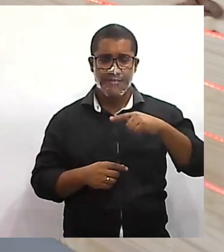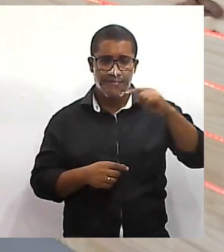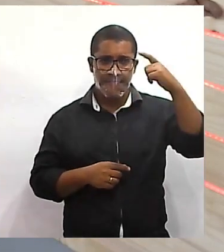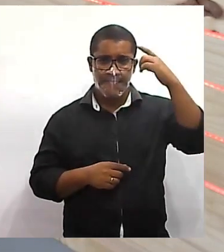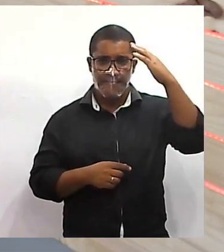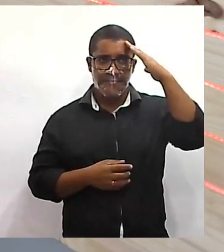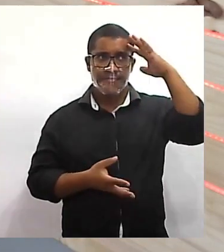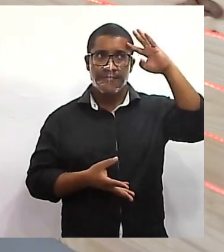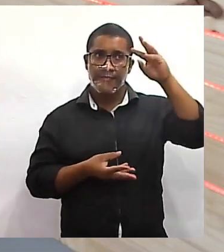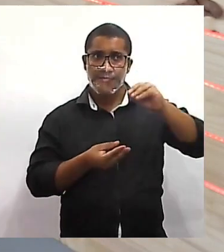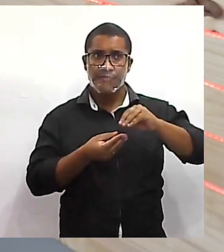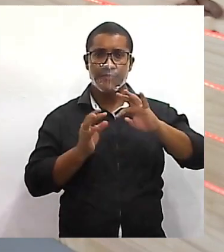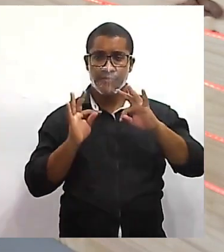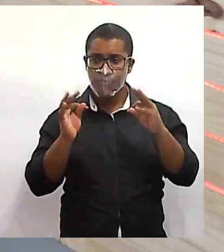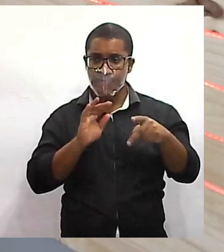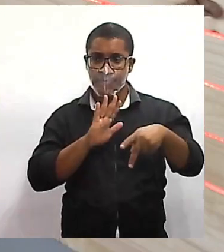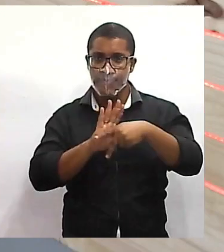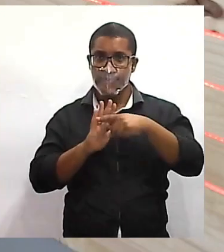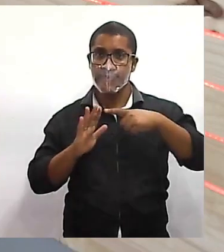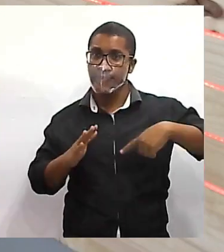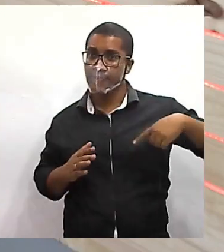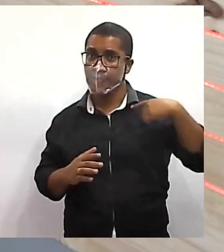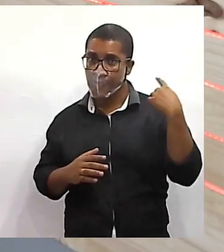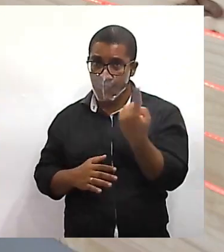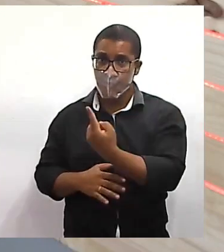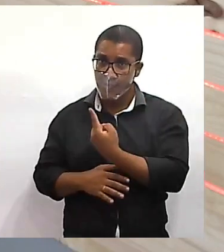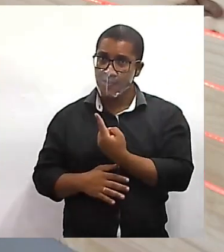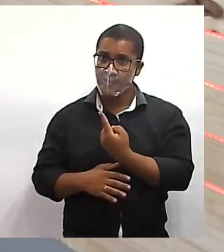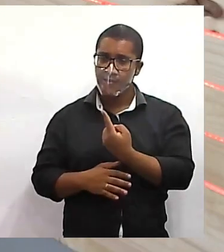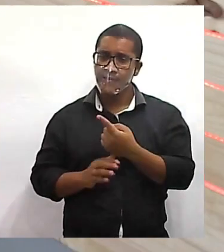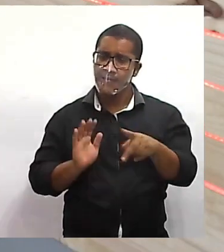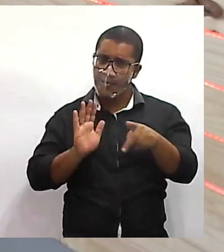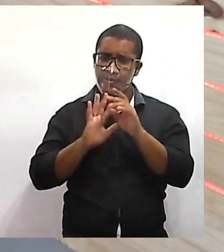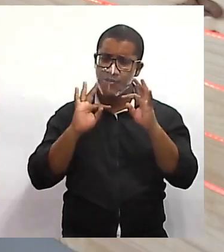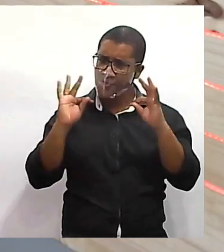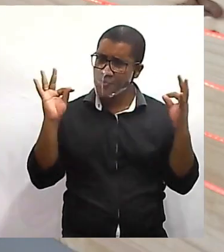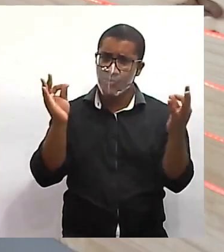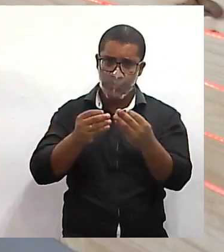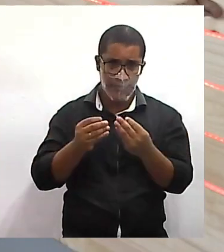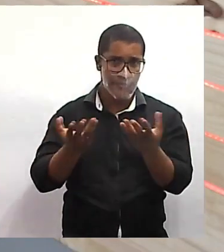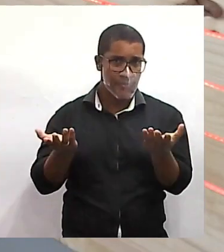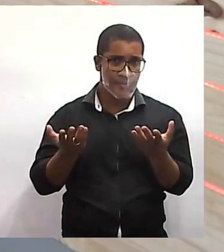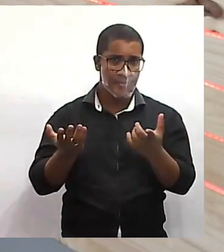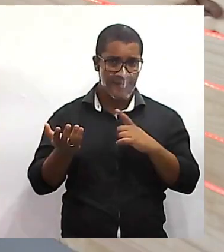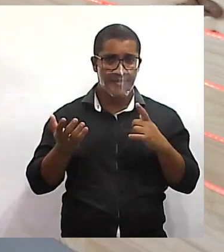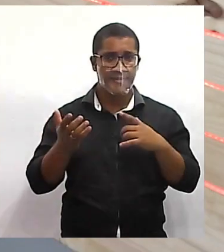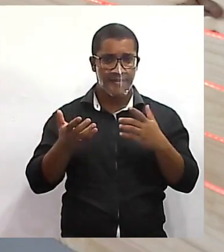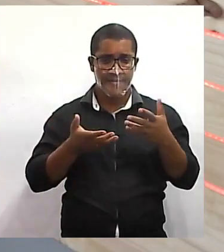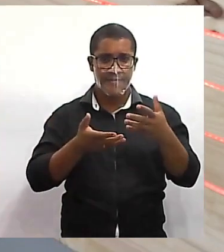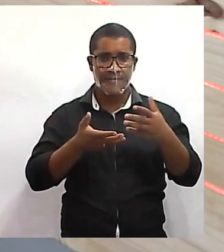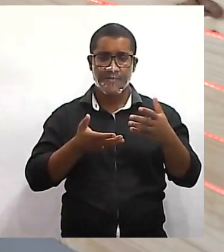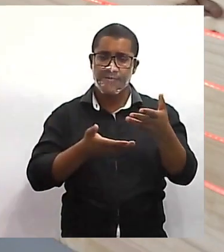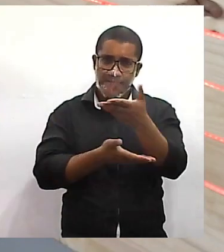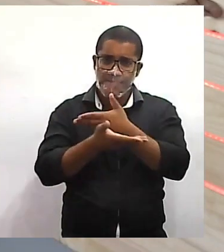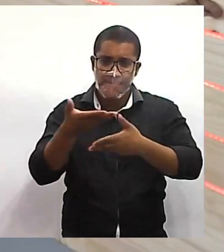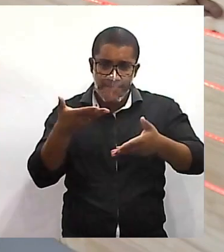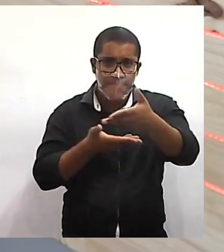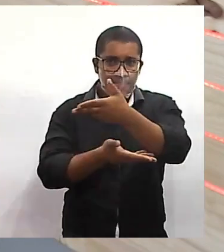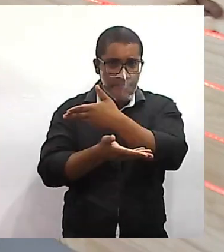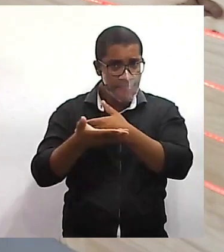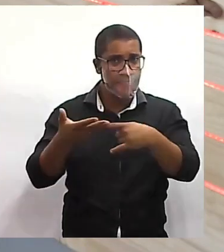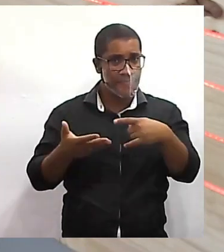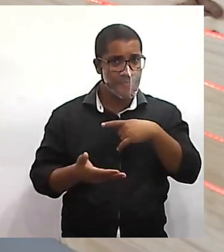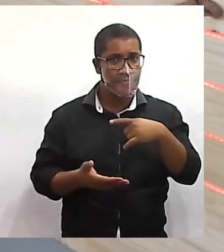que tudo nos pertence, né, de que tudo é nosso, de que tudo é coletivo, né, e que então nós temos